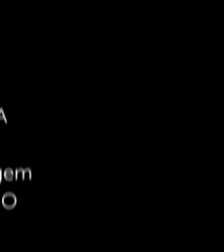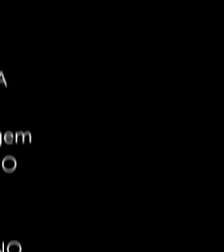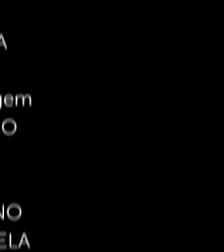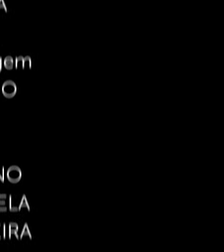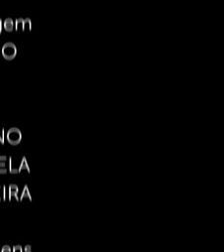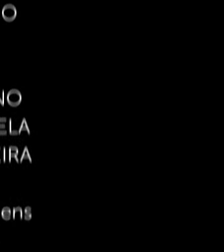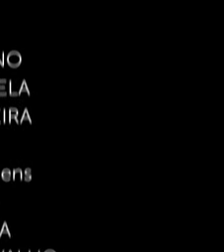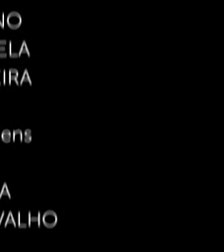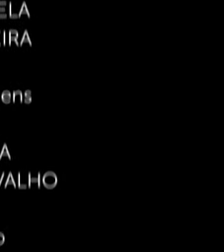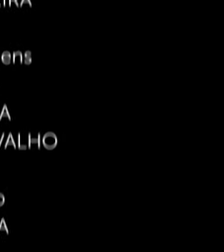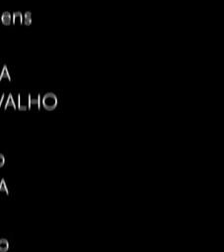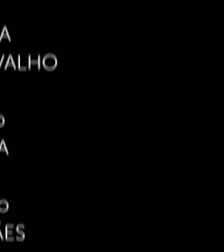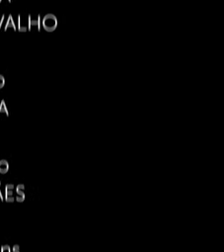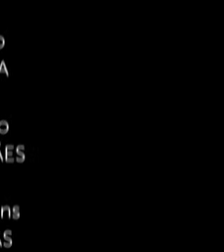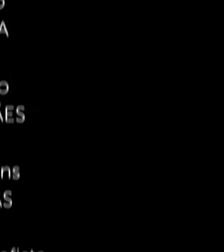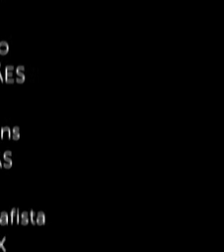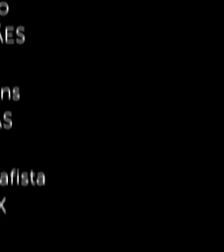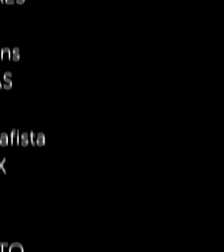C